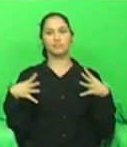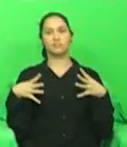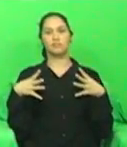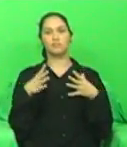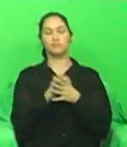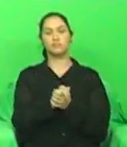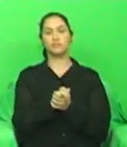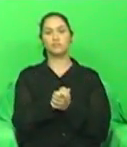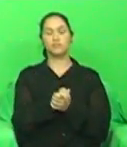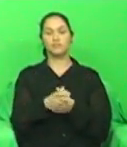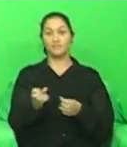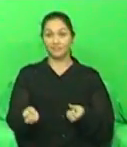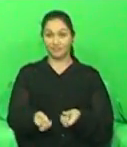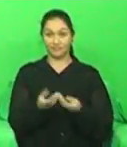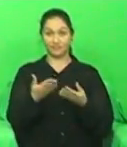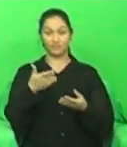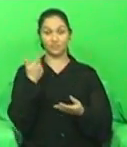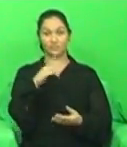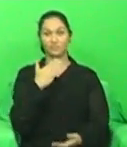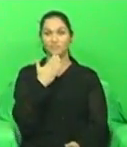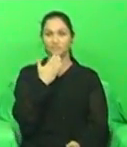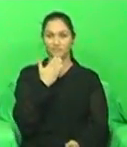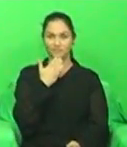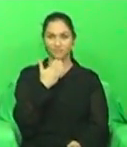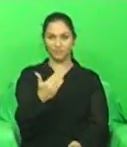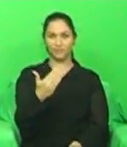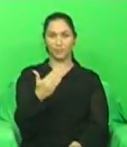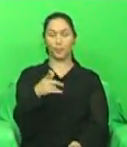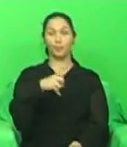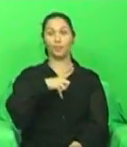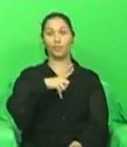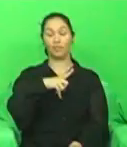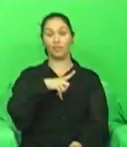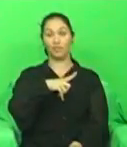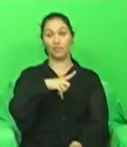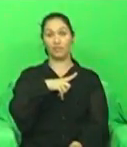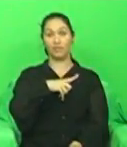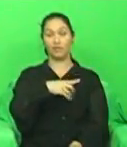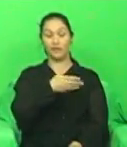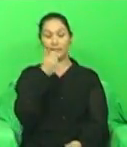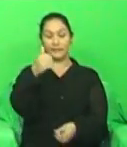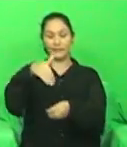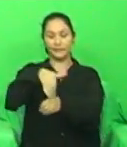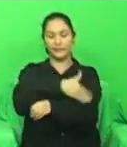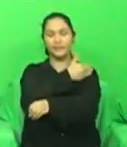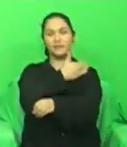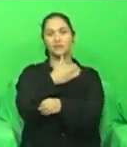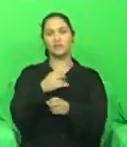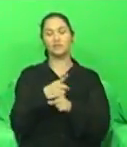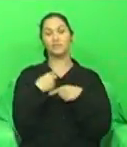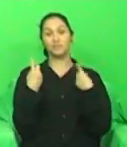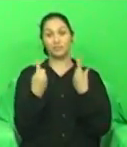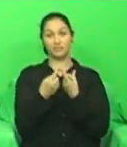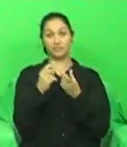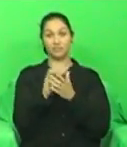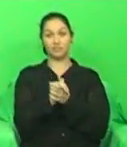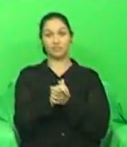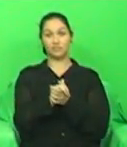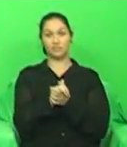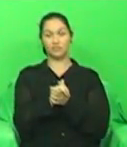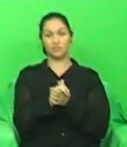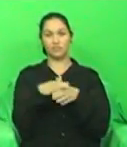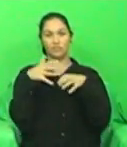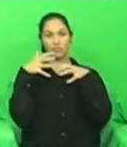fica mais aumento pedido pra nós é necessária nossas estradas e vamos avançar nessas nomeações baixa